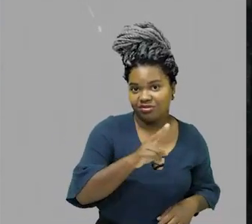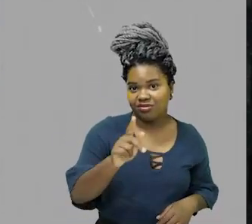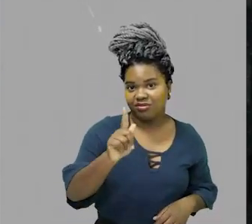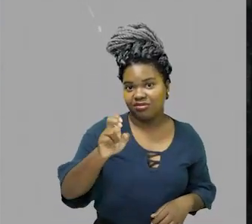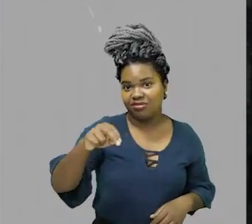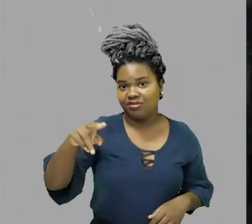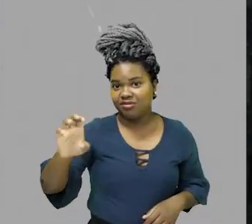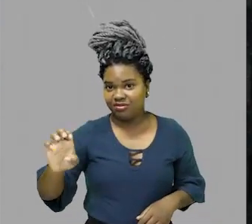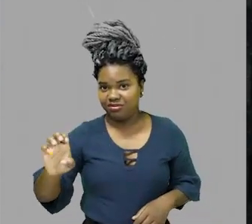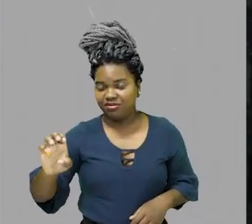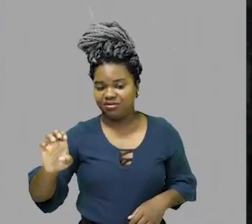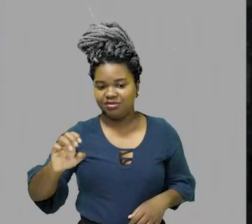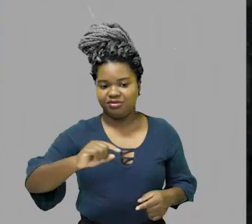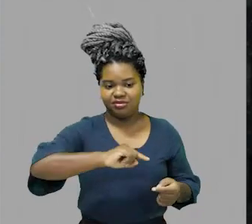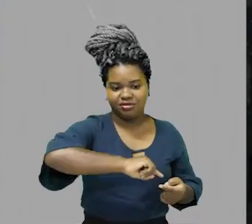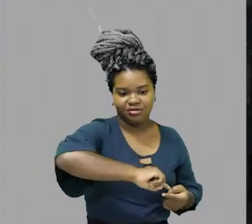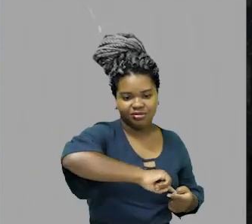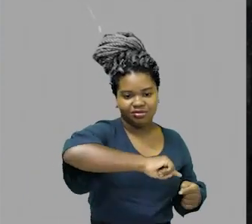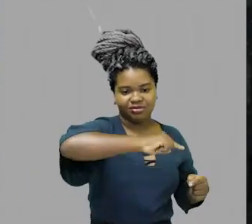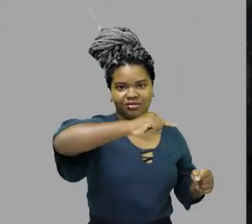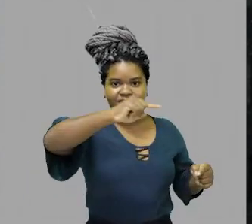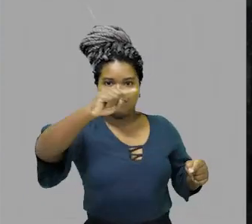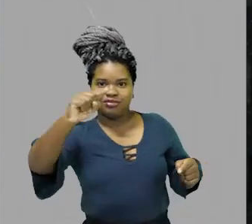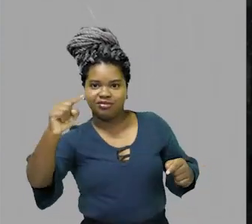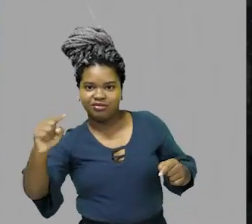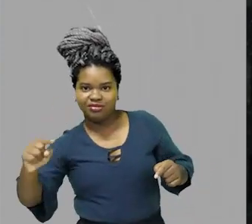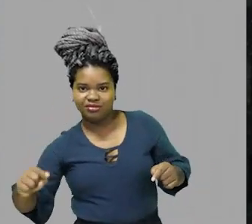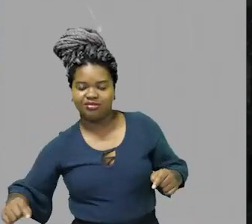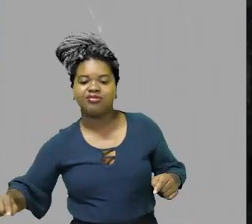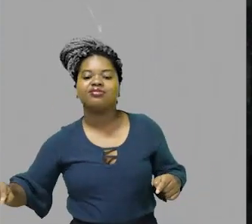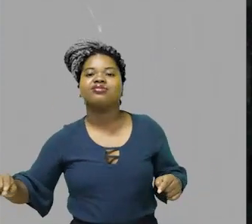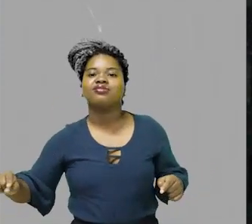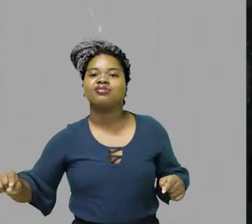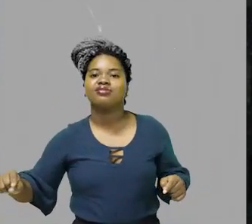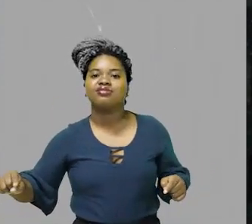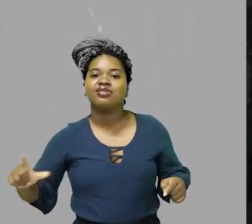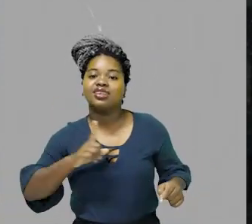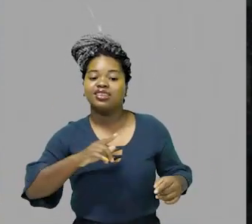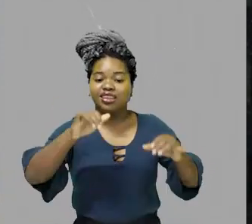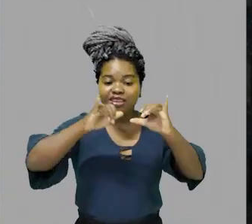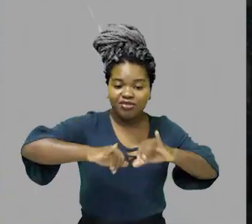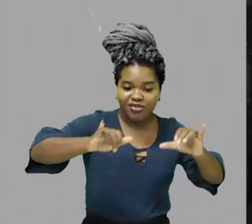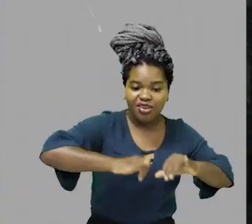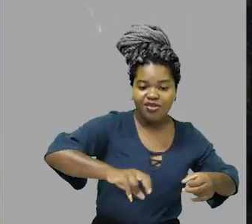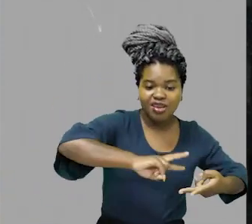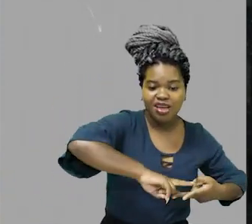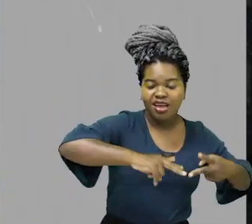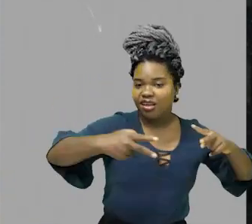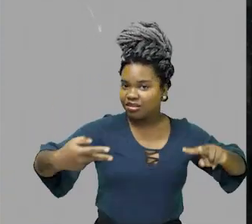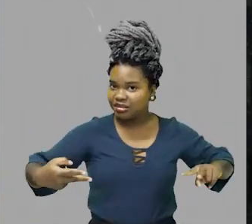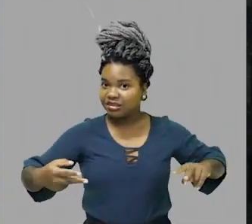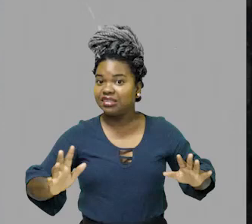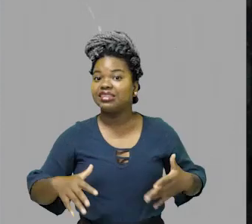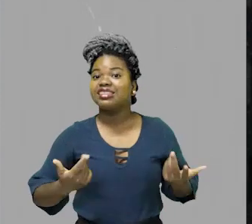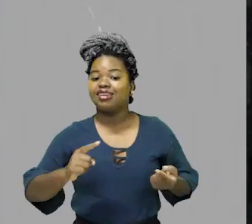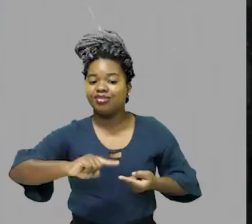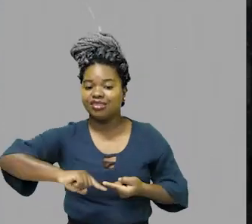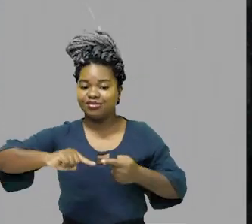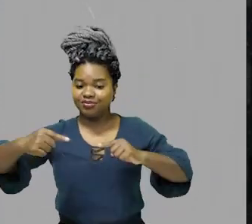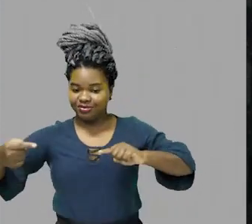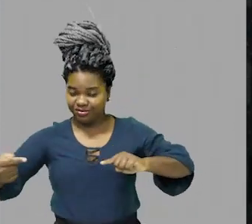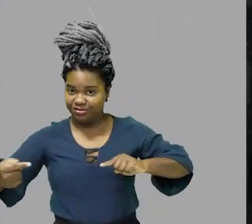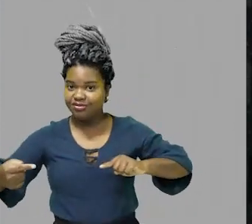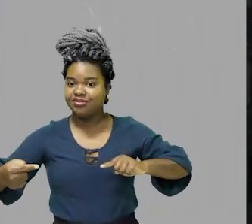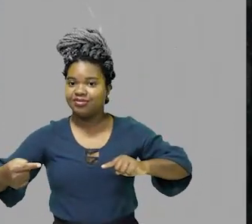é um trecho de uma das fitas de DNA que codificam a informação genética. Então, a RNA